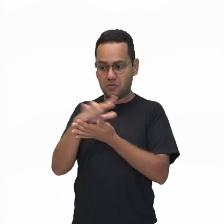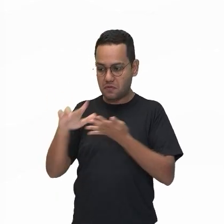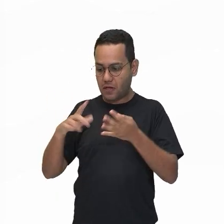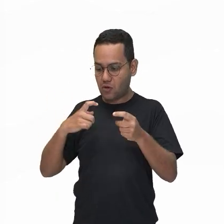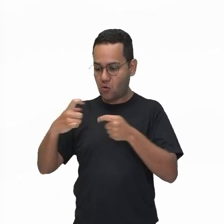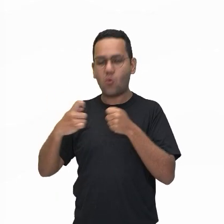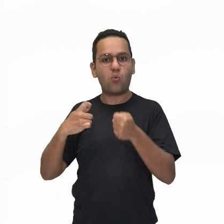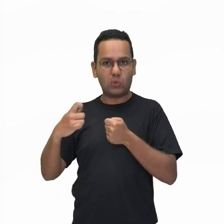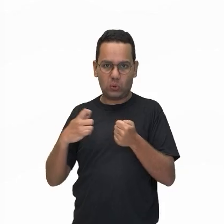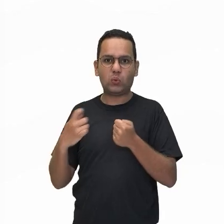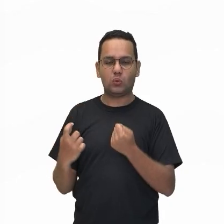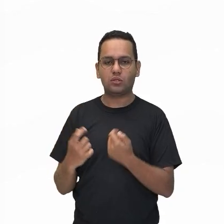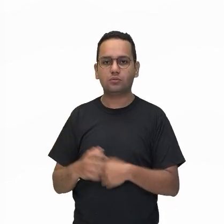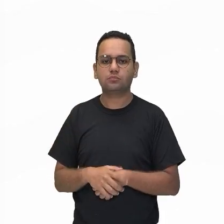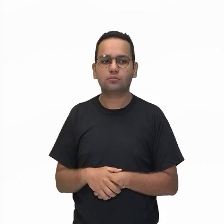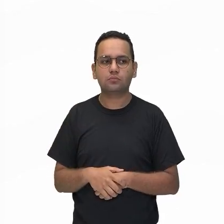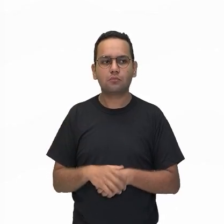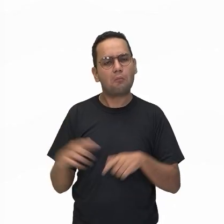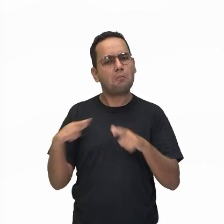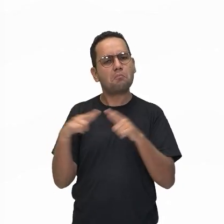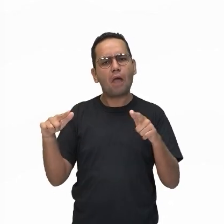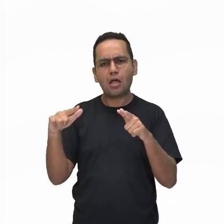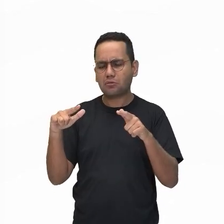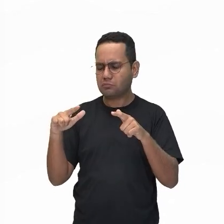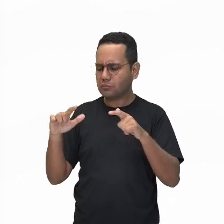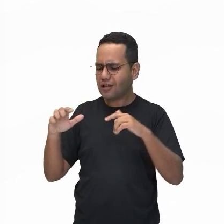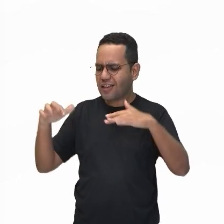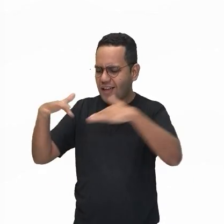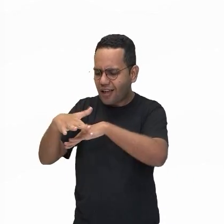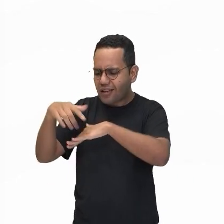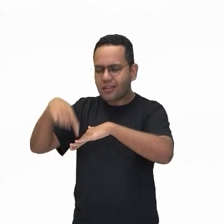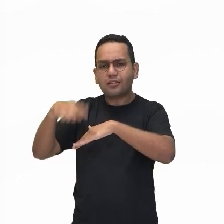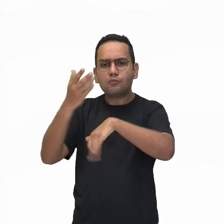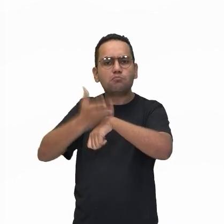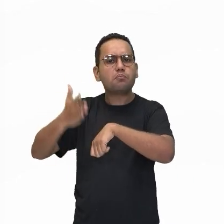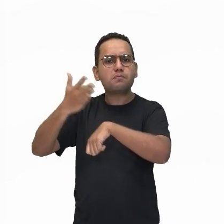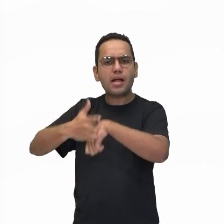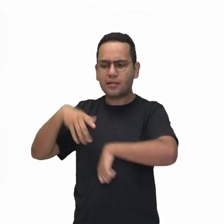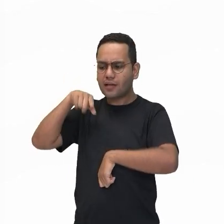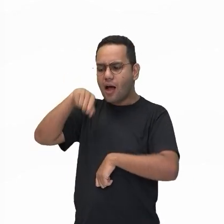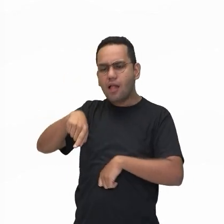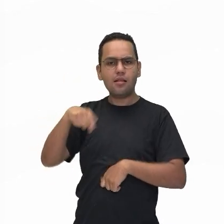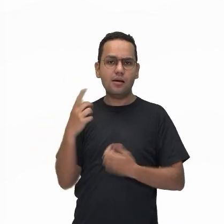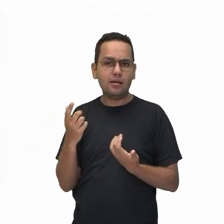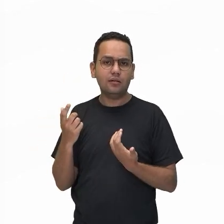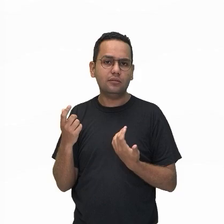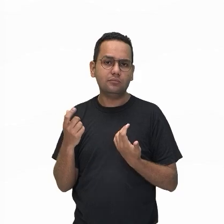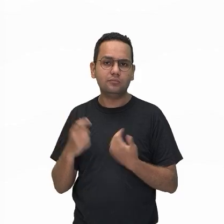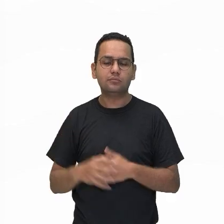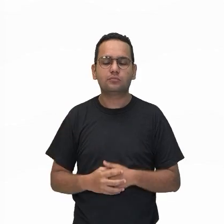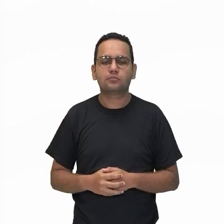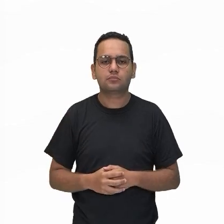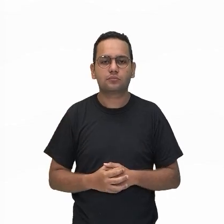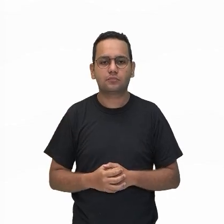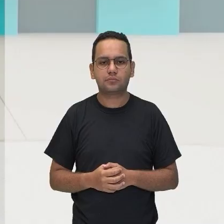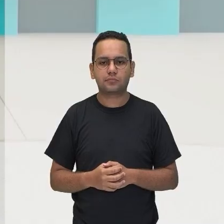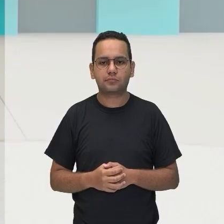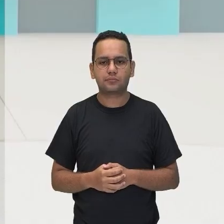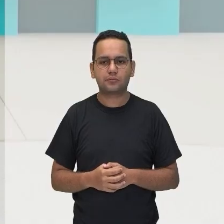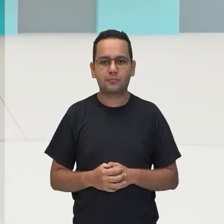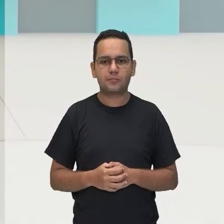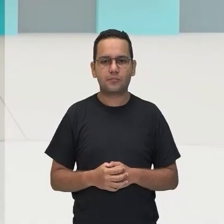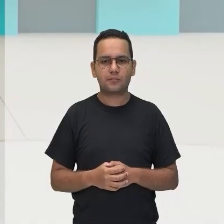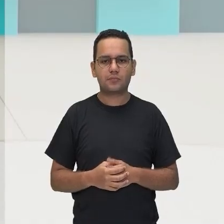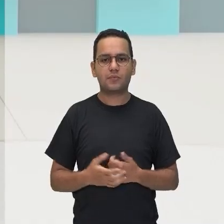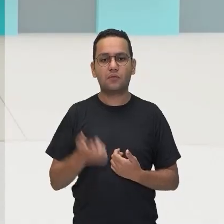Ou seja, são práticas corporais de aventura que vão acontecer no meio urbano, dentro das cidades. Então, vamos conhecer quais